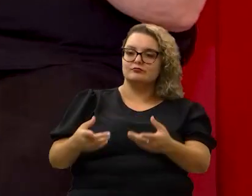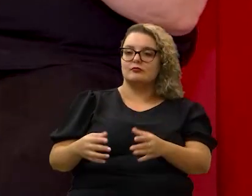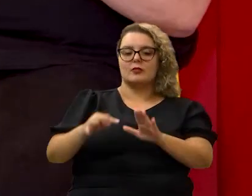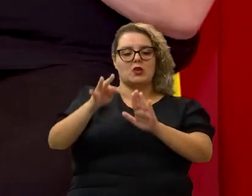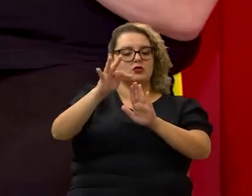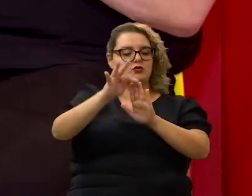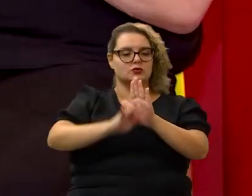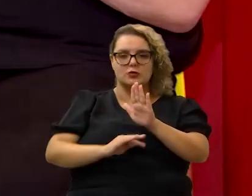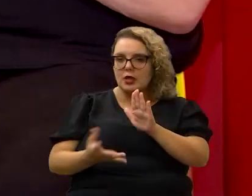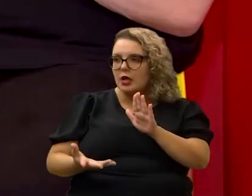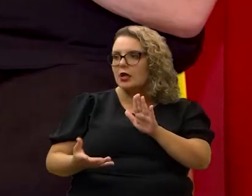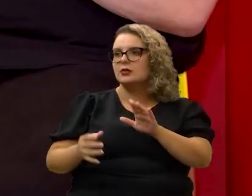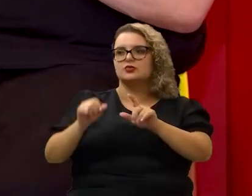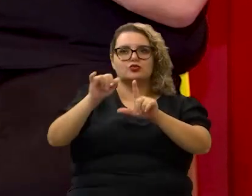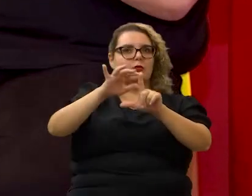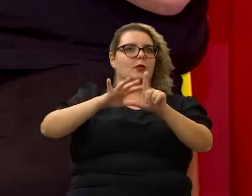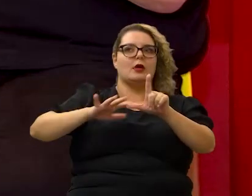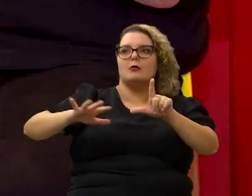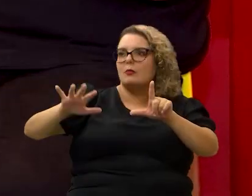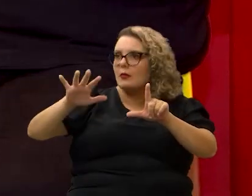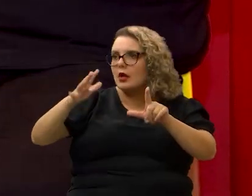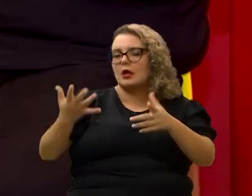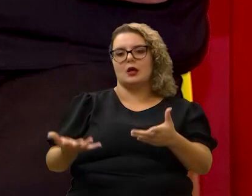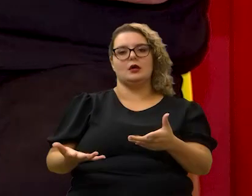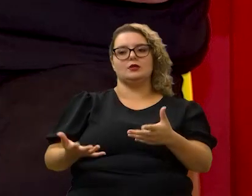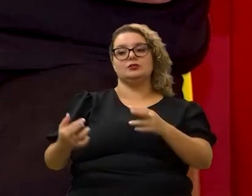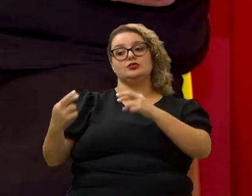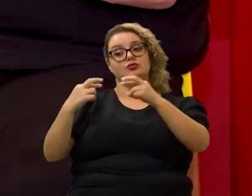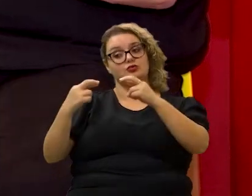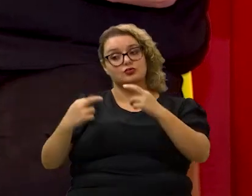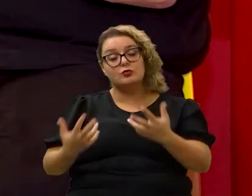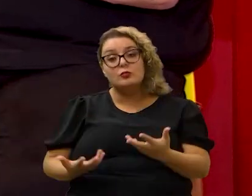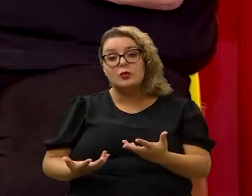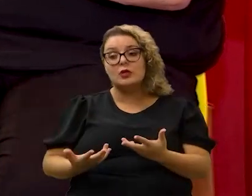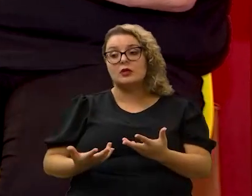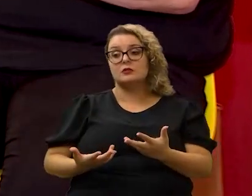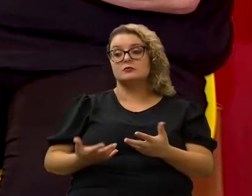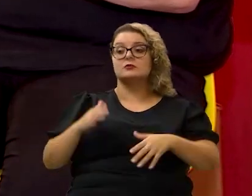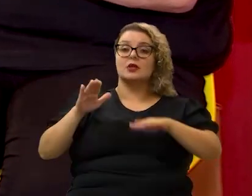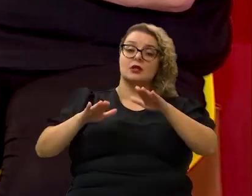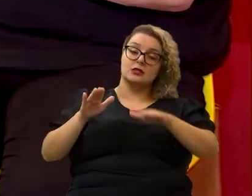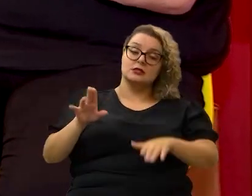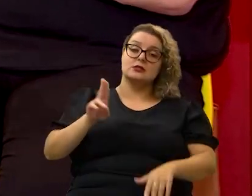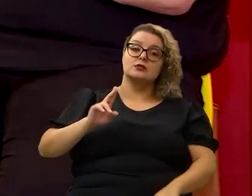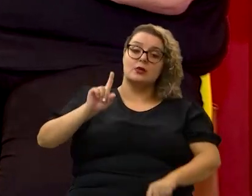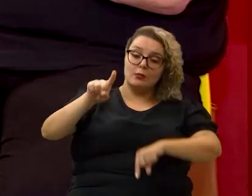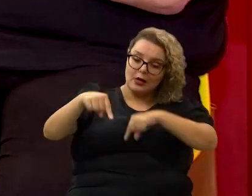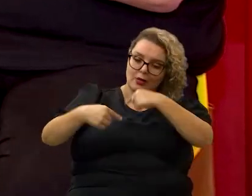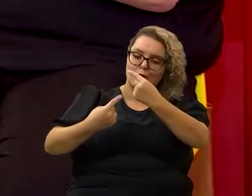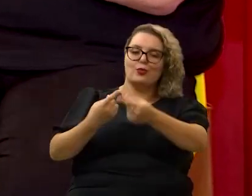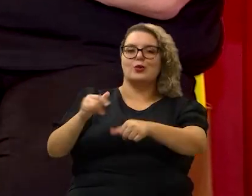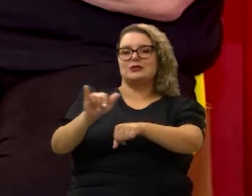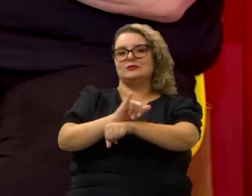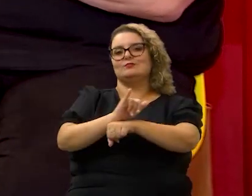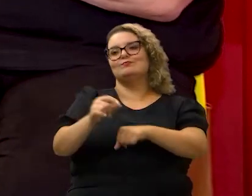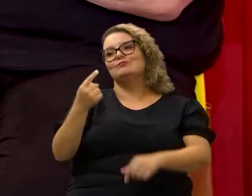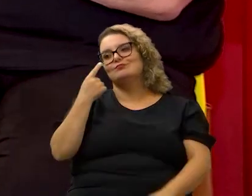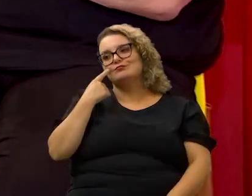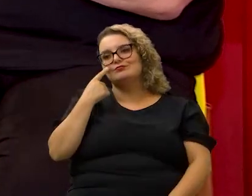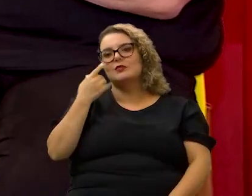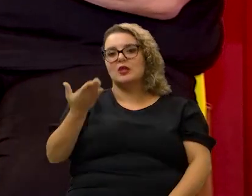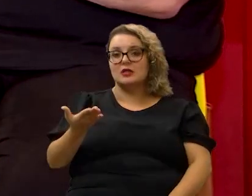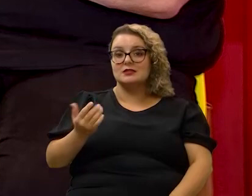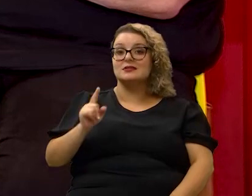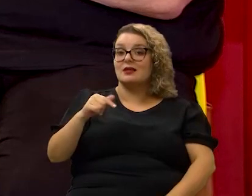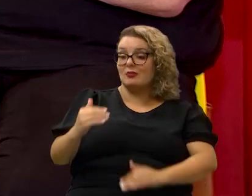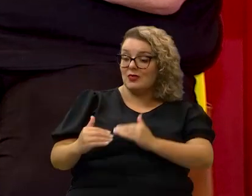um texto, a partir de uma imagem, a partir de uma análise, de repente usar outra ferramenta para ver se aquilo é